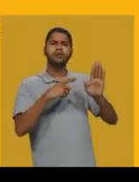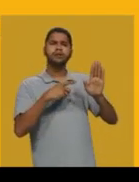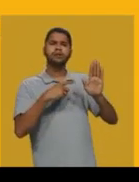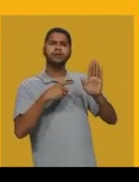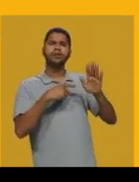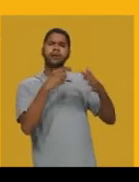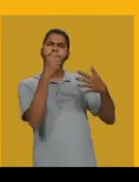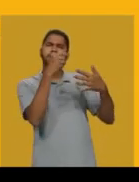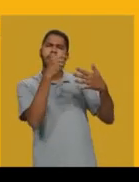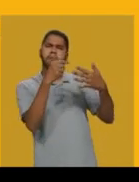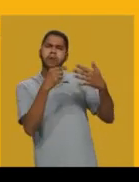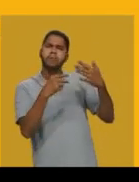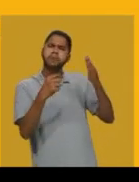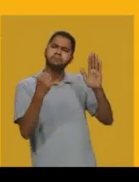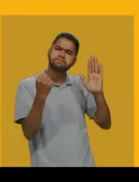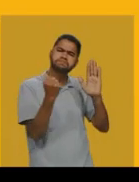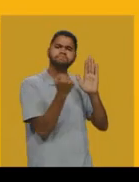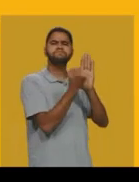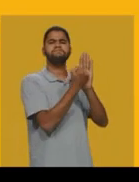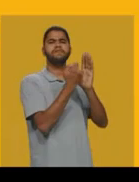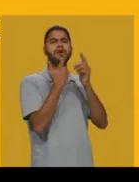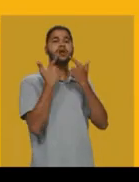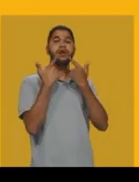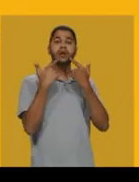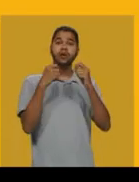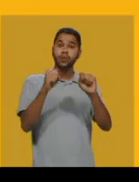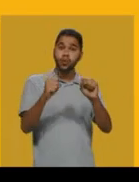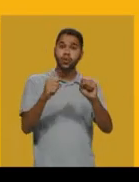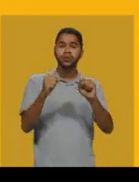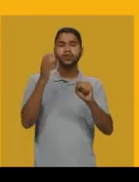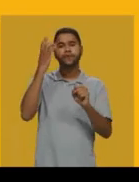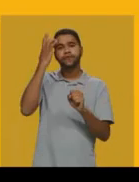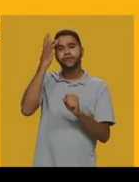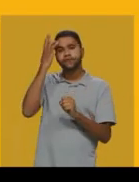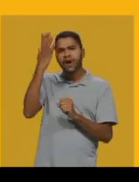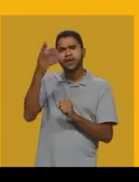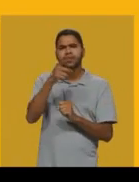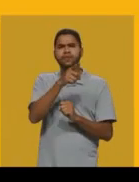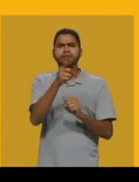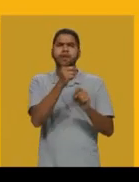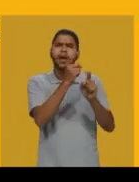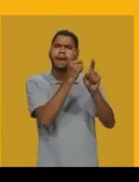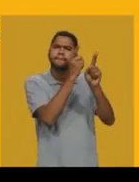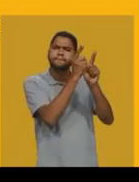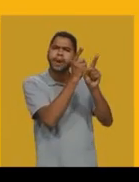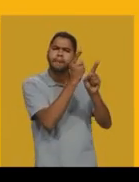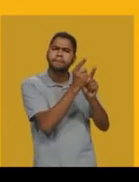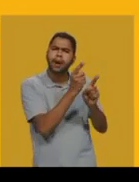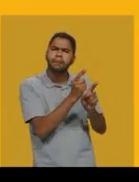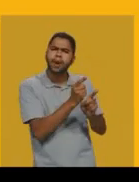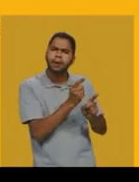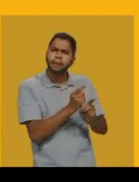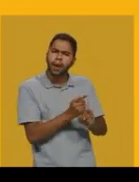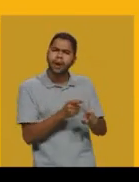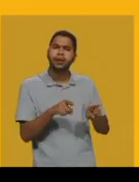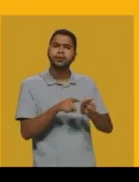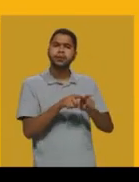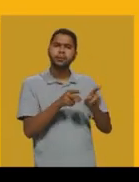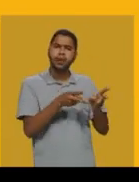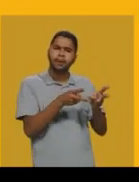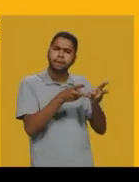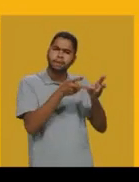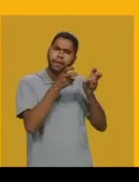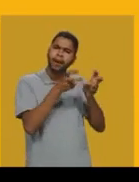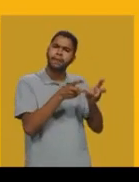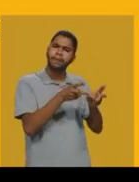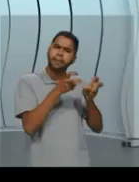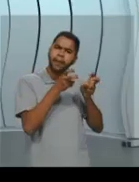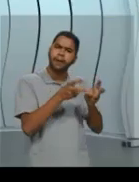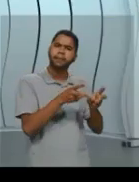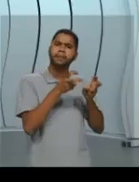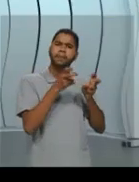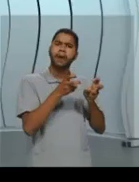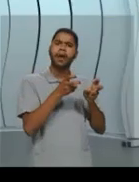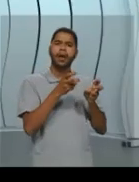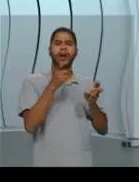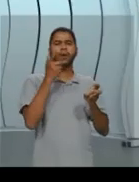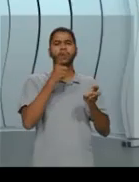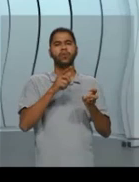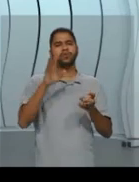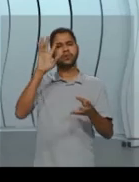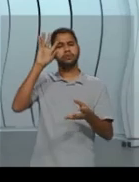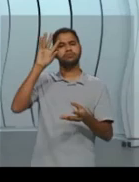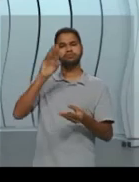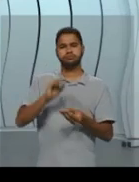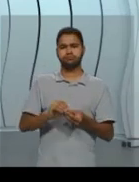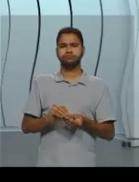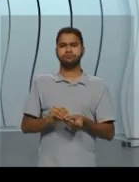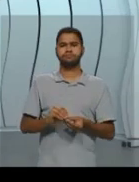marcadores linguísticos que facilitam a sua identificação para você chegar